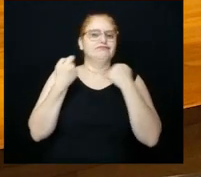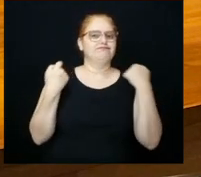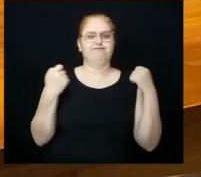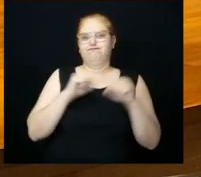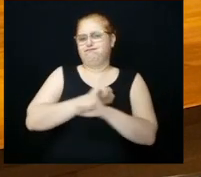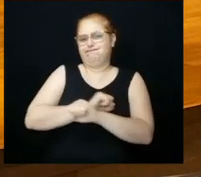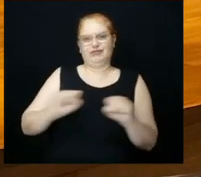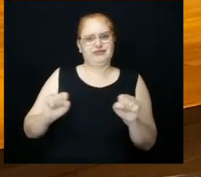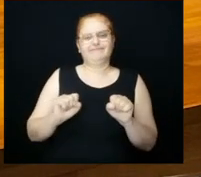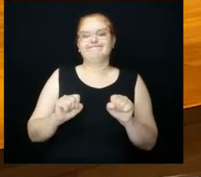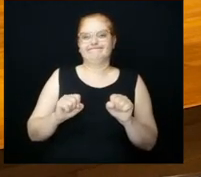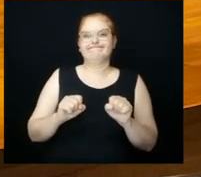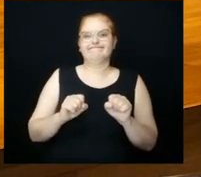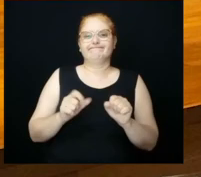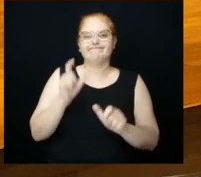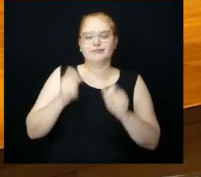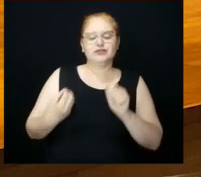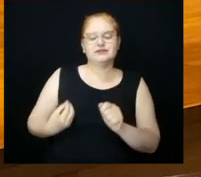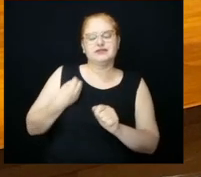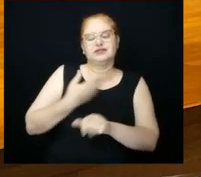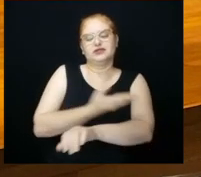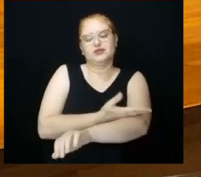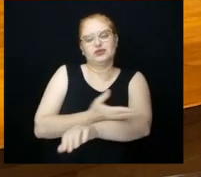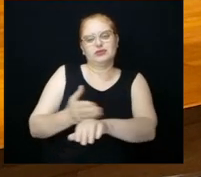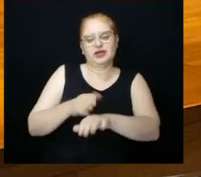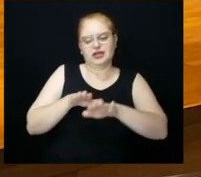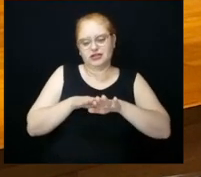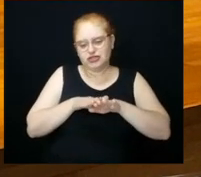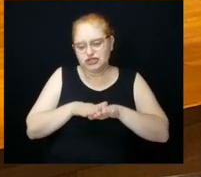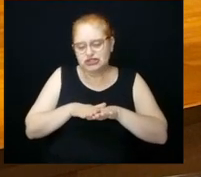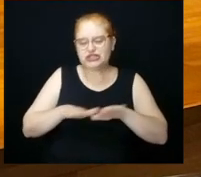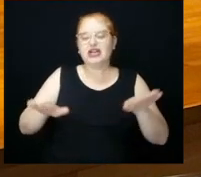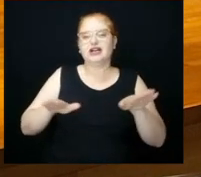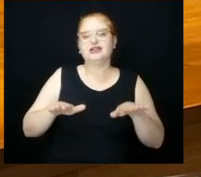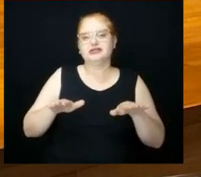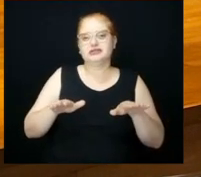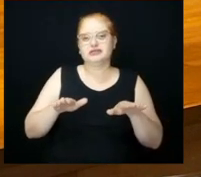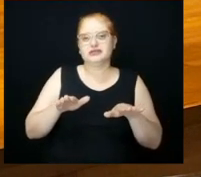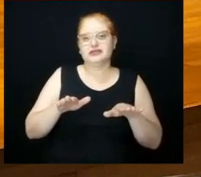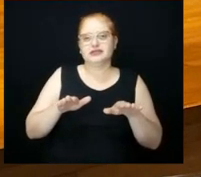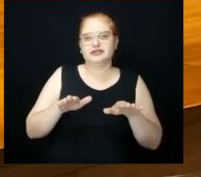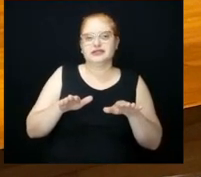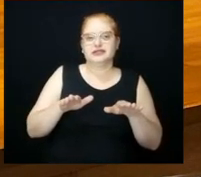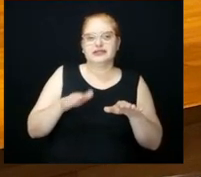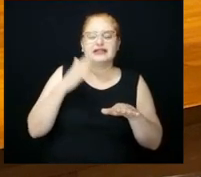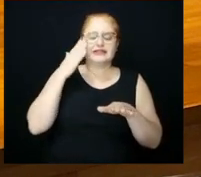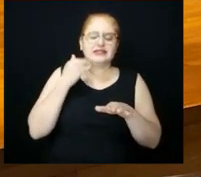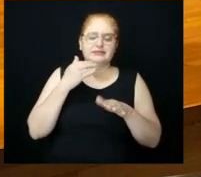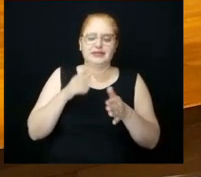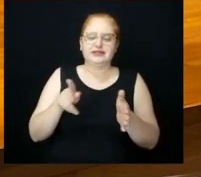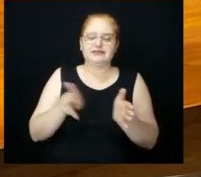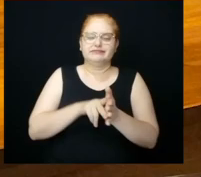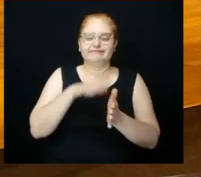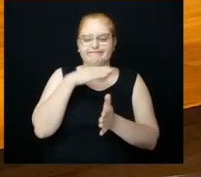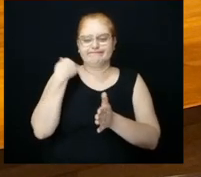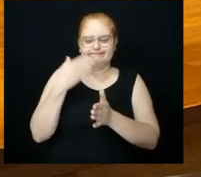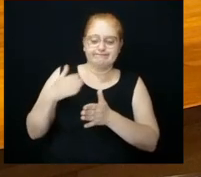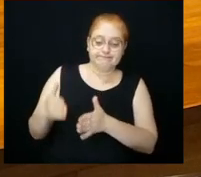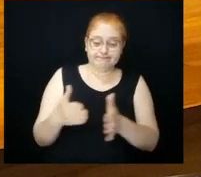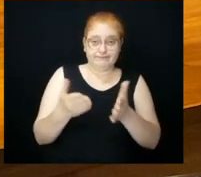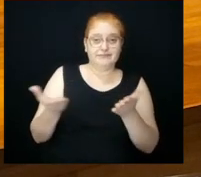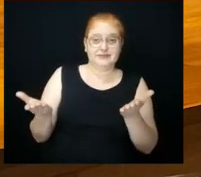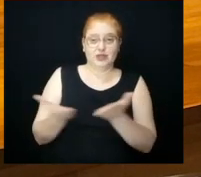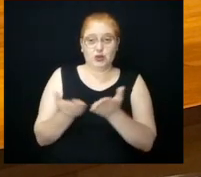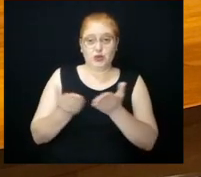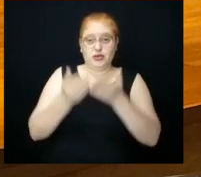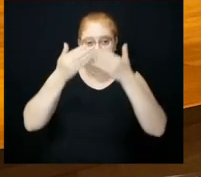impossível, e os viventes se acostumaram ao chão em resignada aprendizagem da morte. A estrada que agora